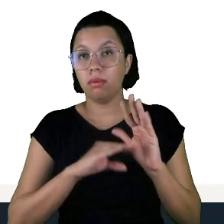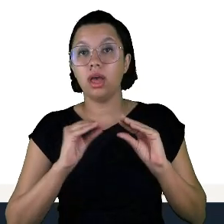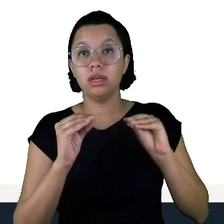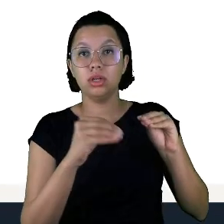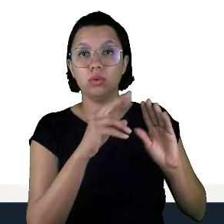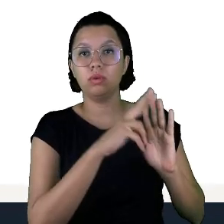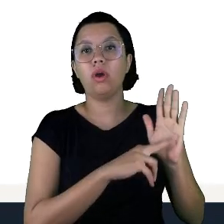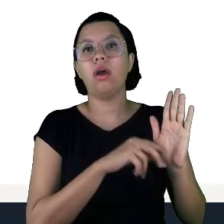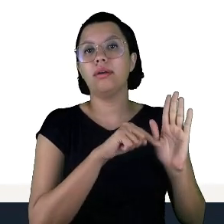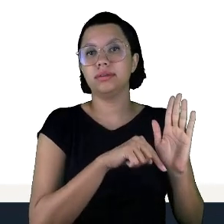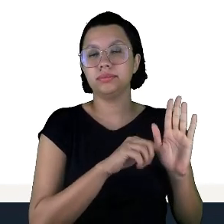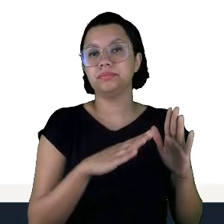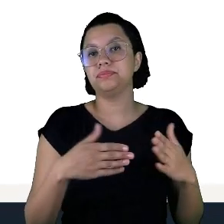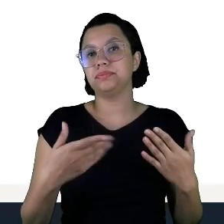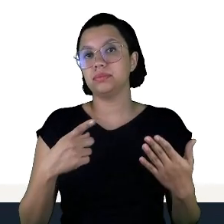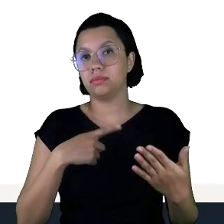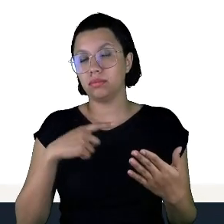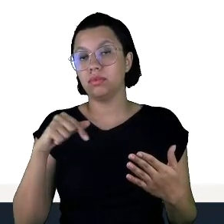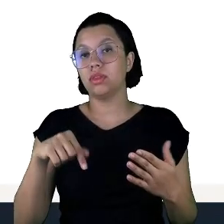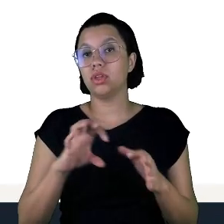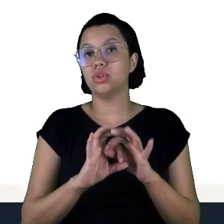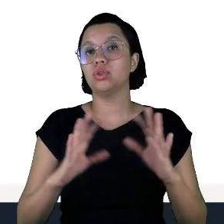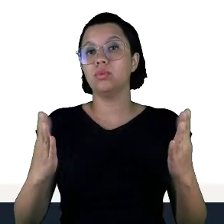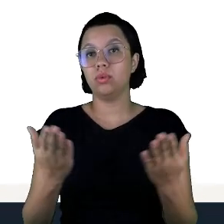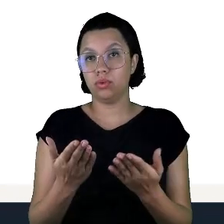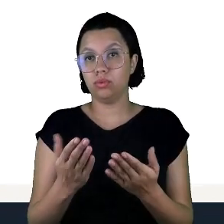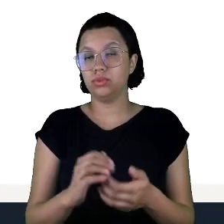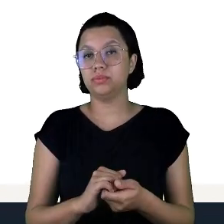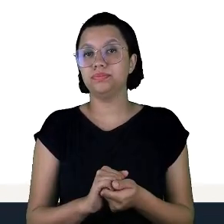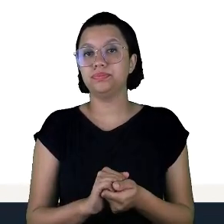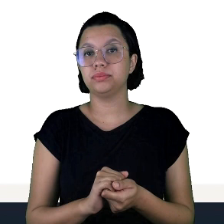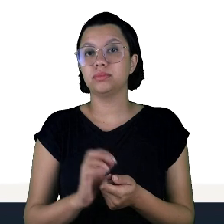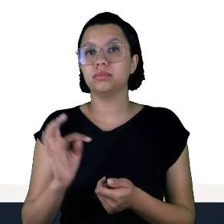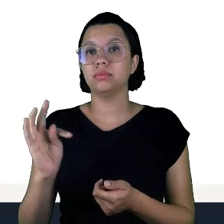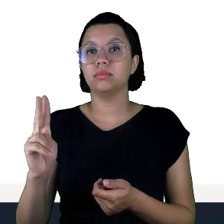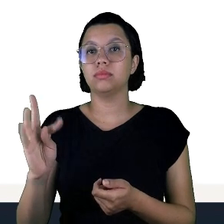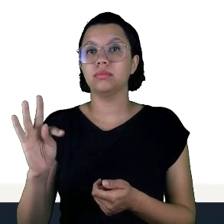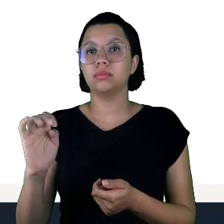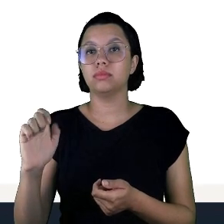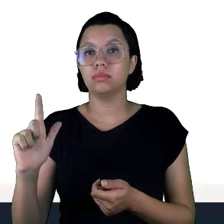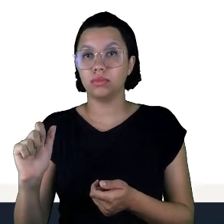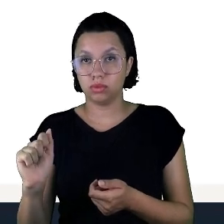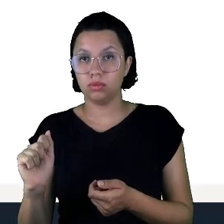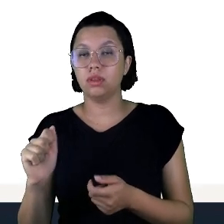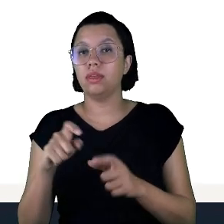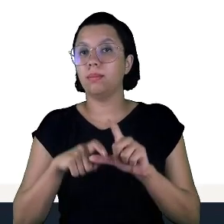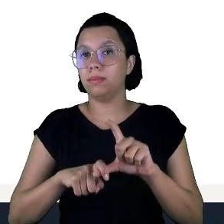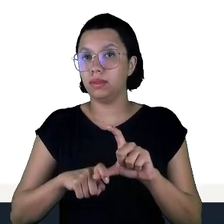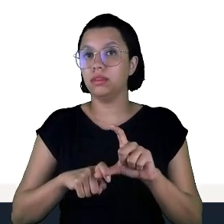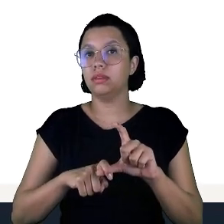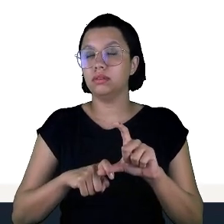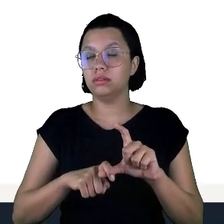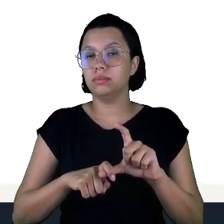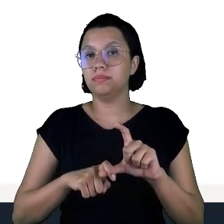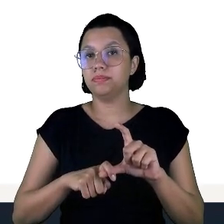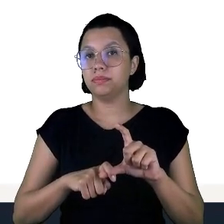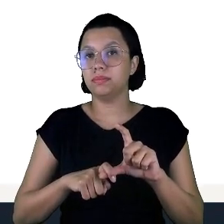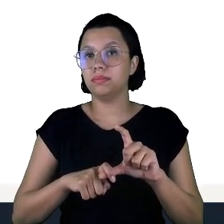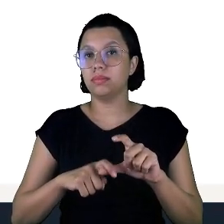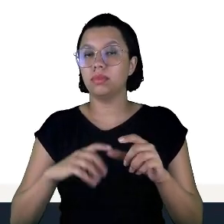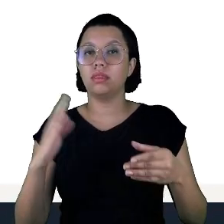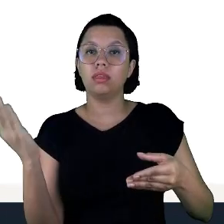estudar os parâmetros e incluir o relatório aqui. Então, temos aqui disponível hoje tutelas provisórias